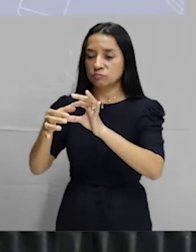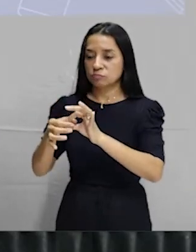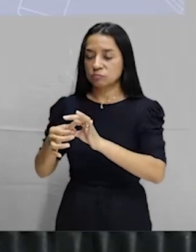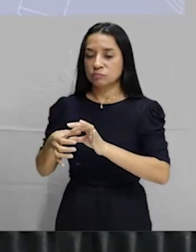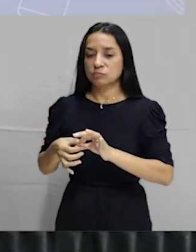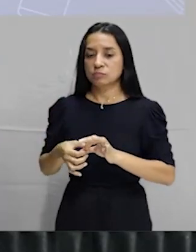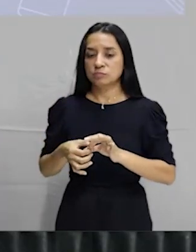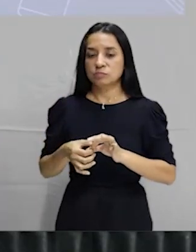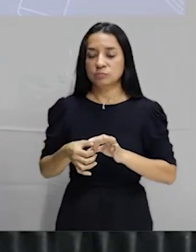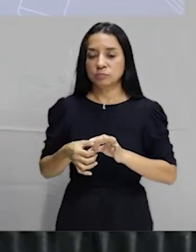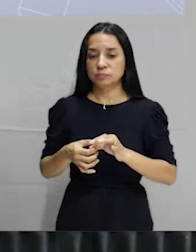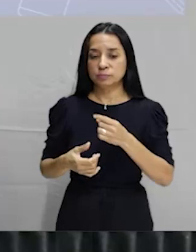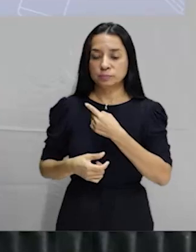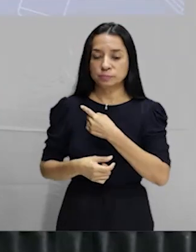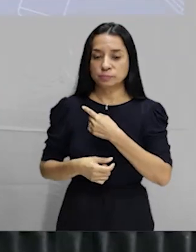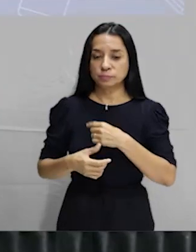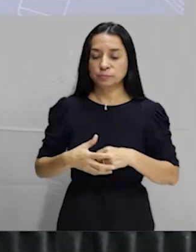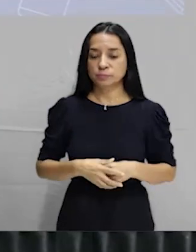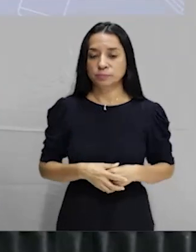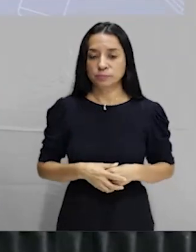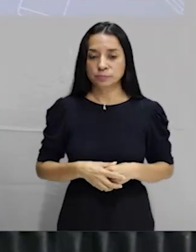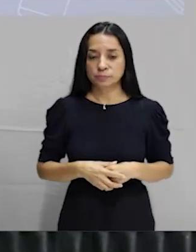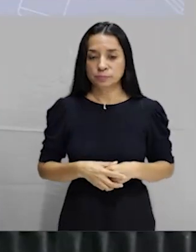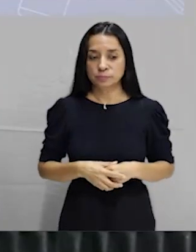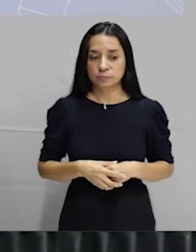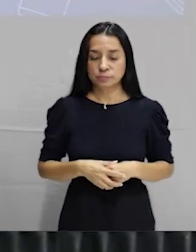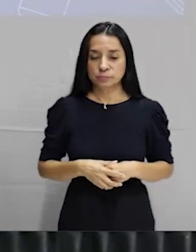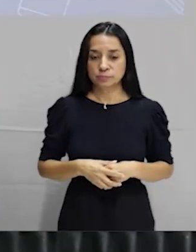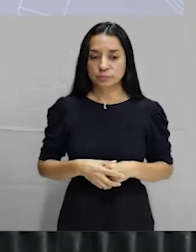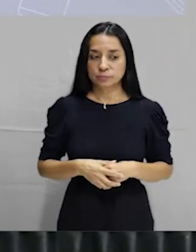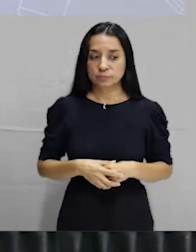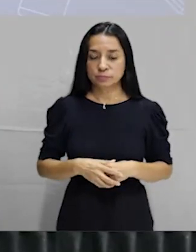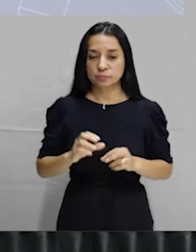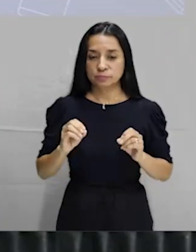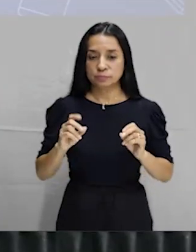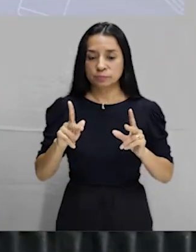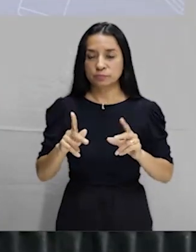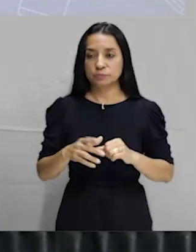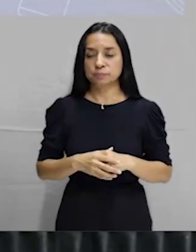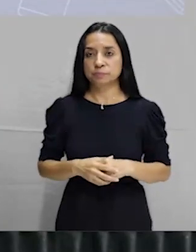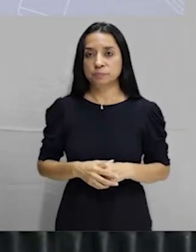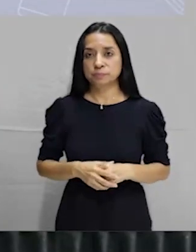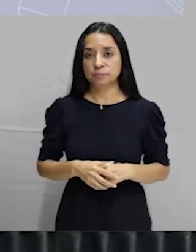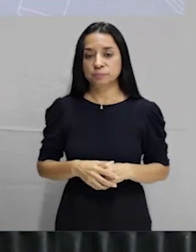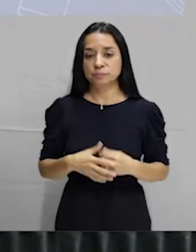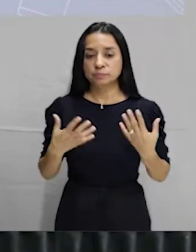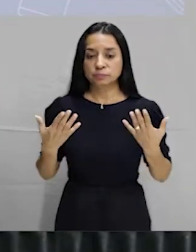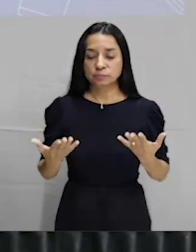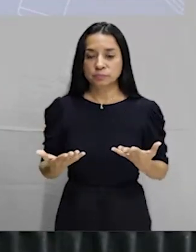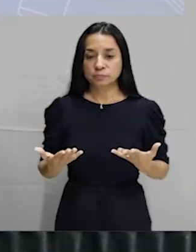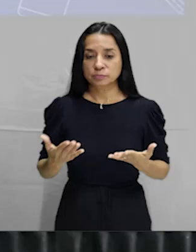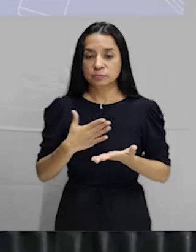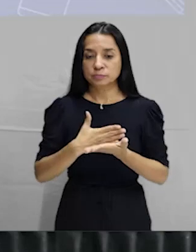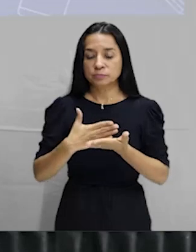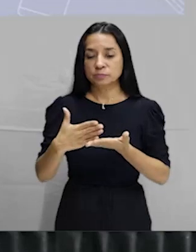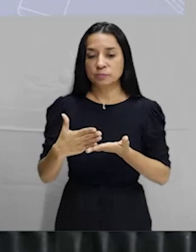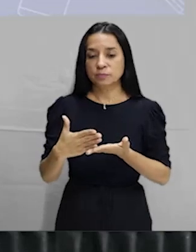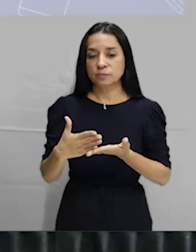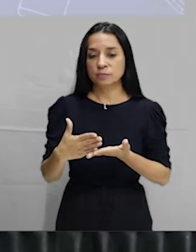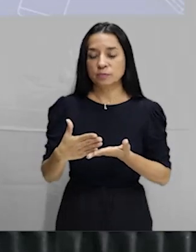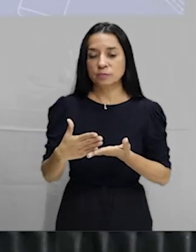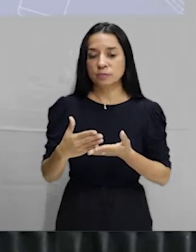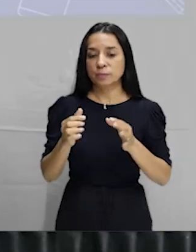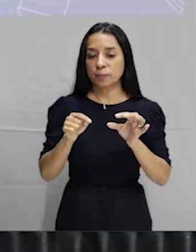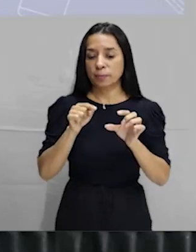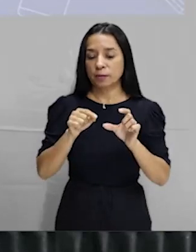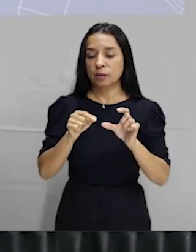2. Por fim, é que tu vai trabalhar cada região separadinha, tá? Para preencher. Então, vamos começar. Foi dito